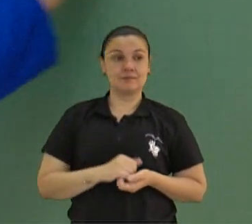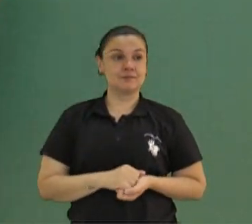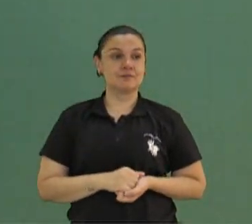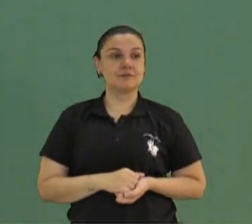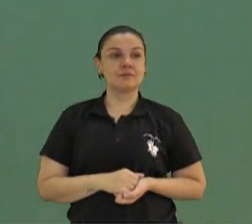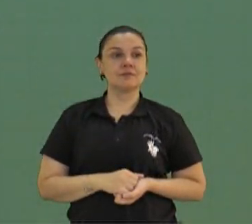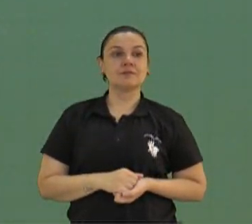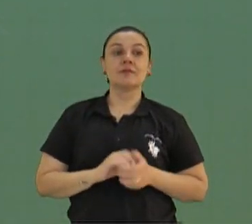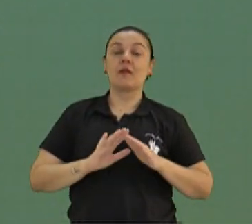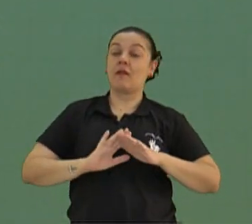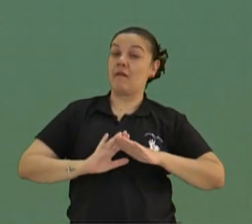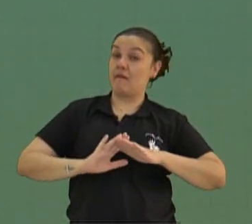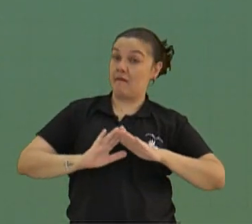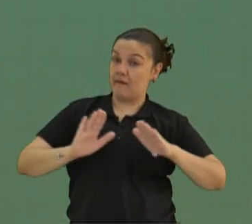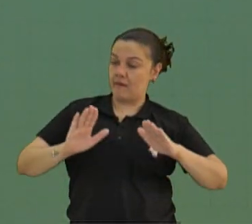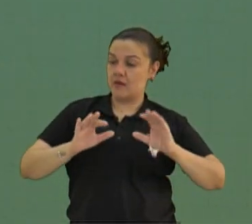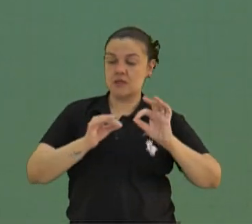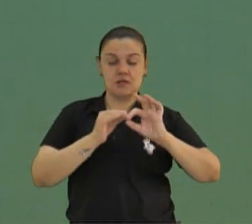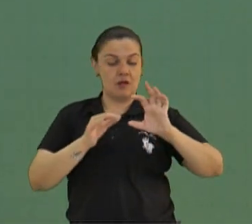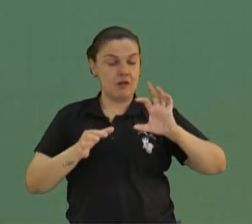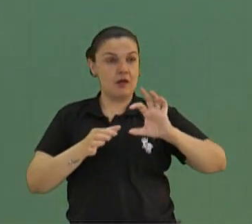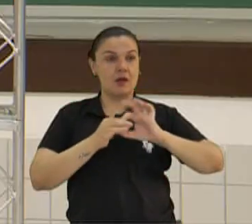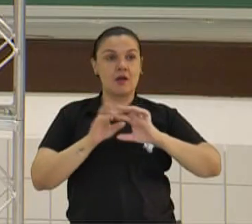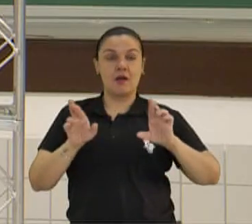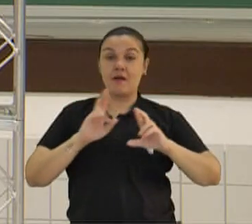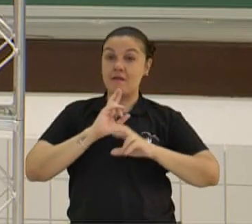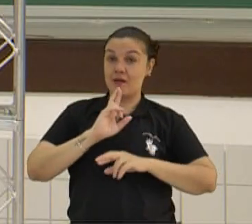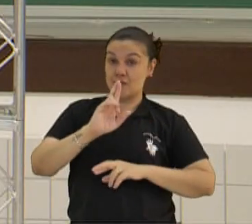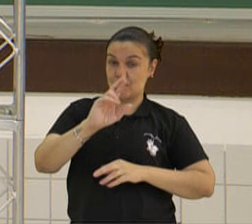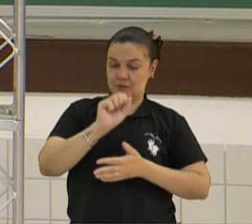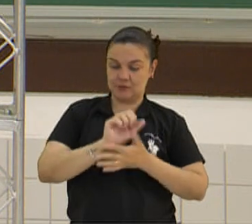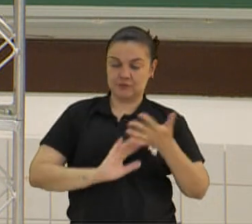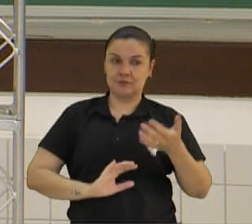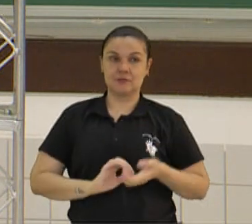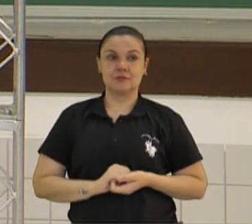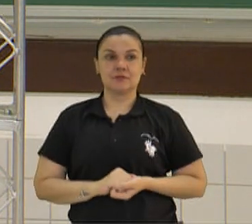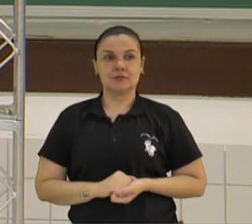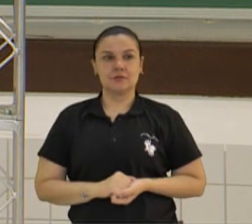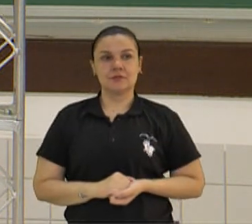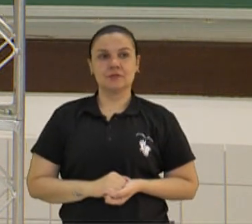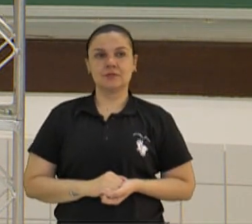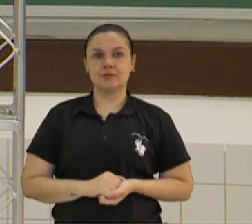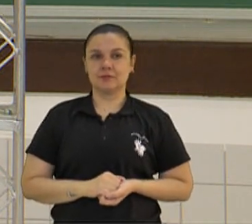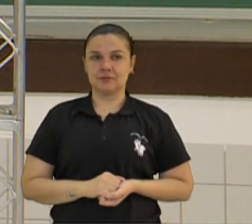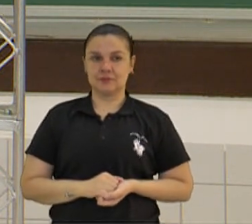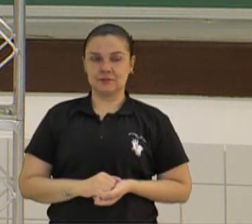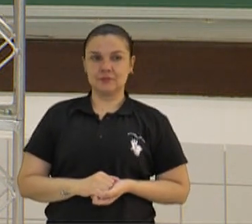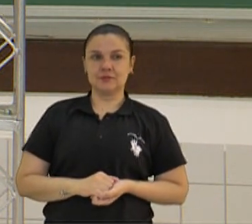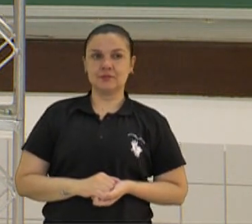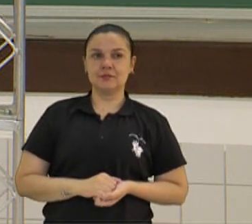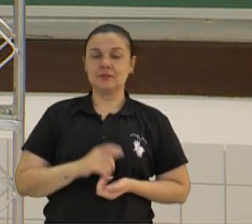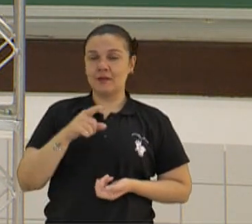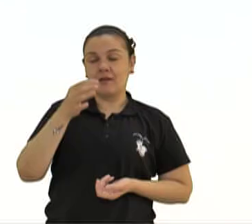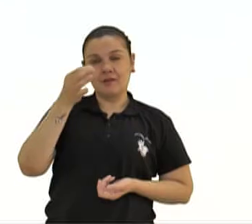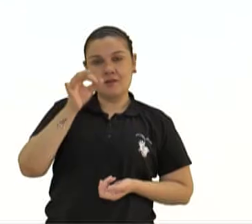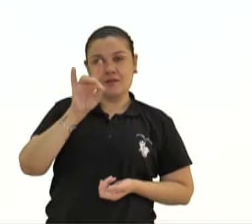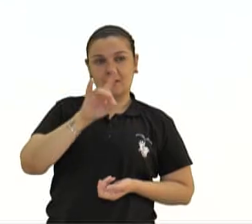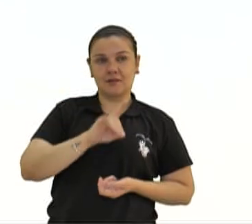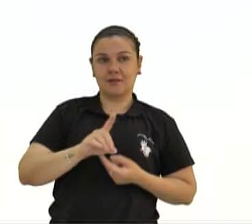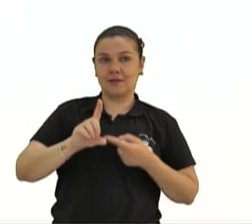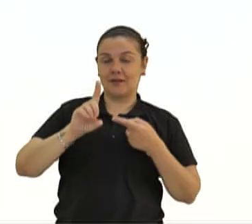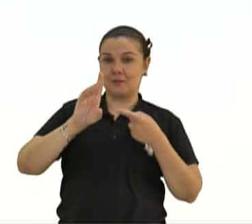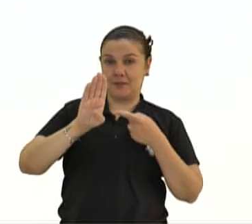Pessoal, essa é a solução do nosso exercício. Então, a resposta correta é